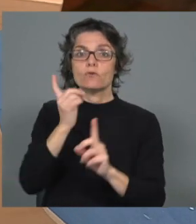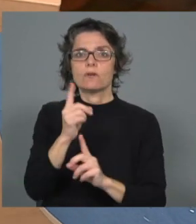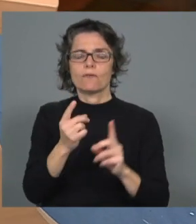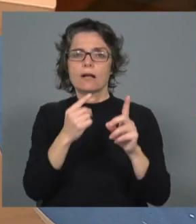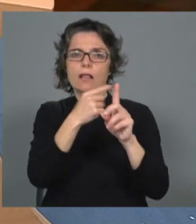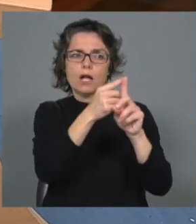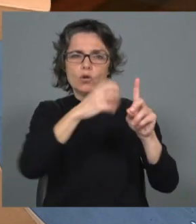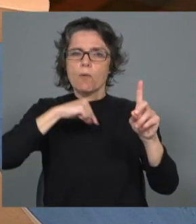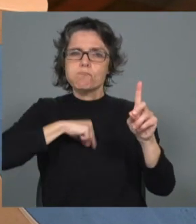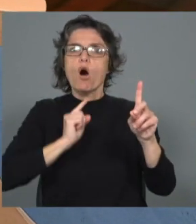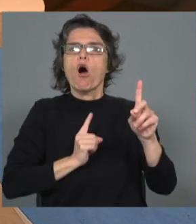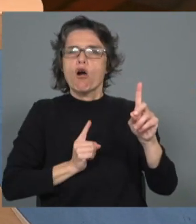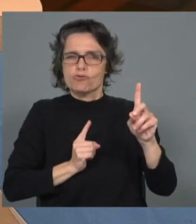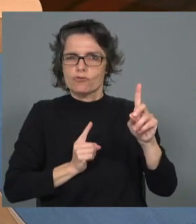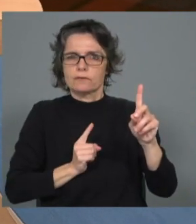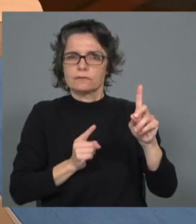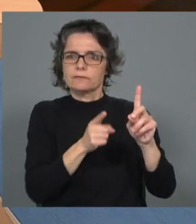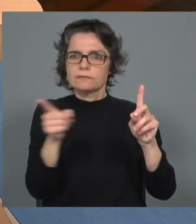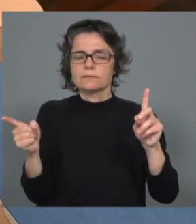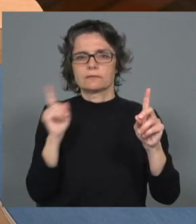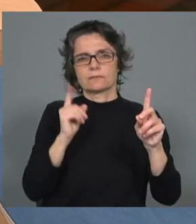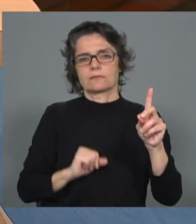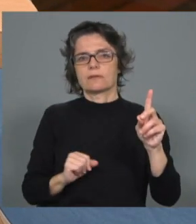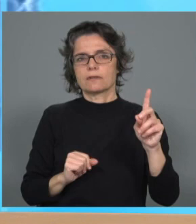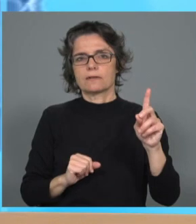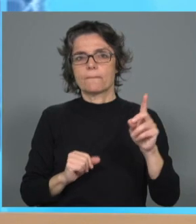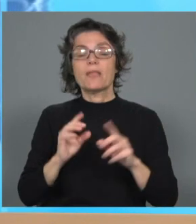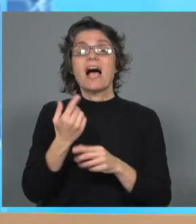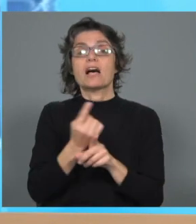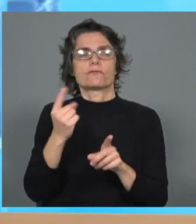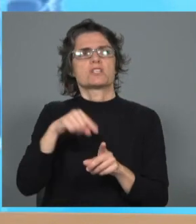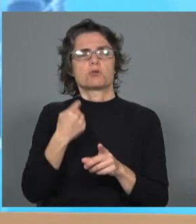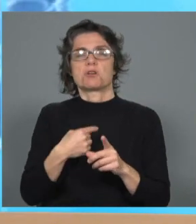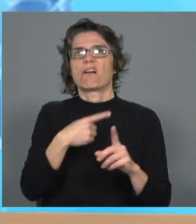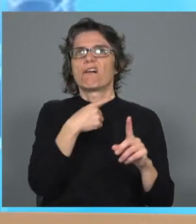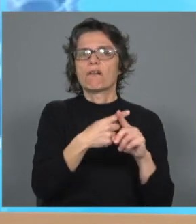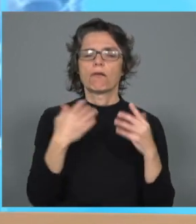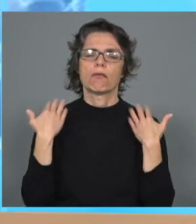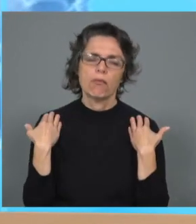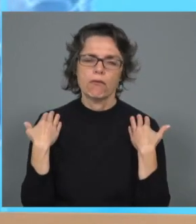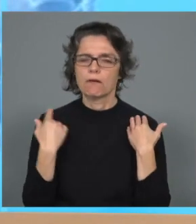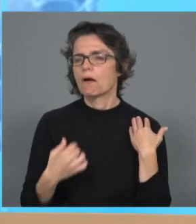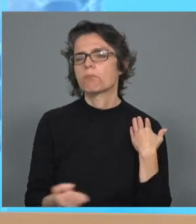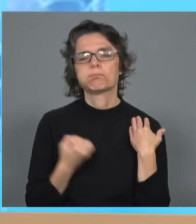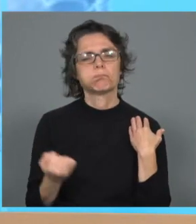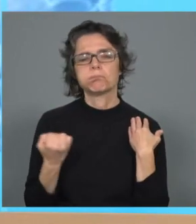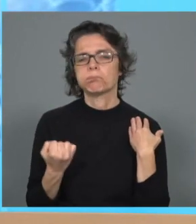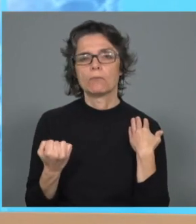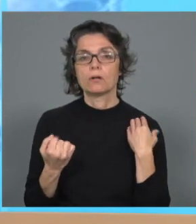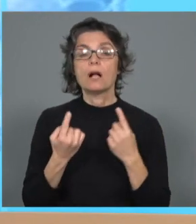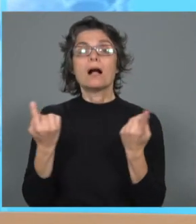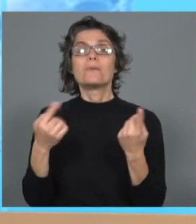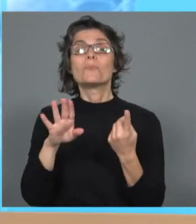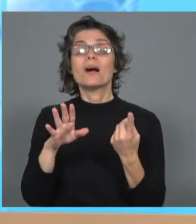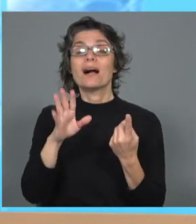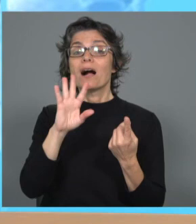vida. Porque é muito fácil dizer eu não suporto a minha cruz, ou a minha cruz é um peso. Só o facto de